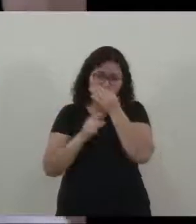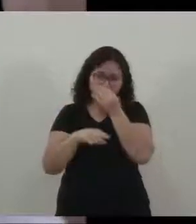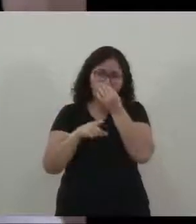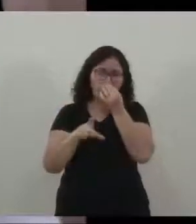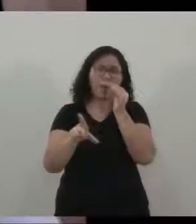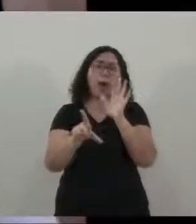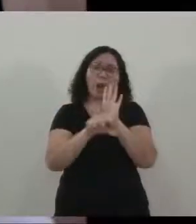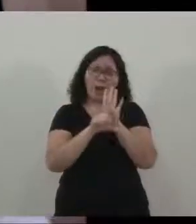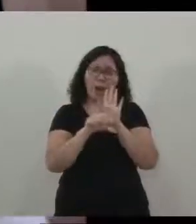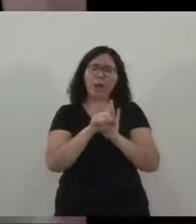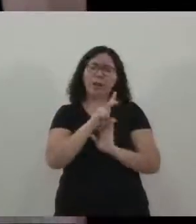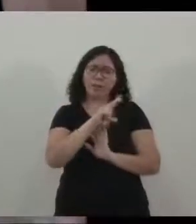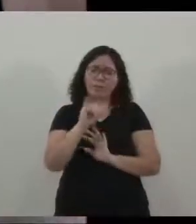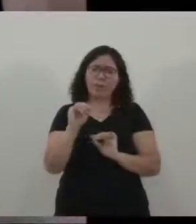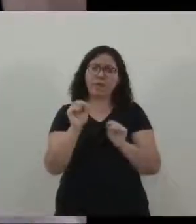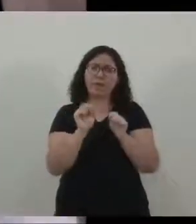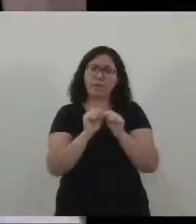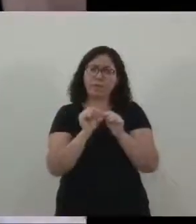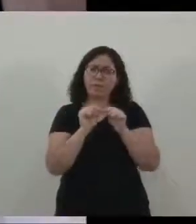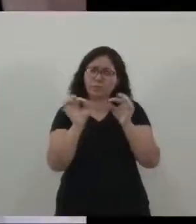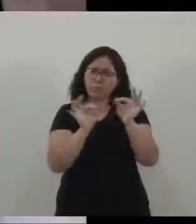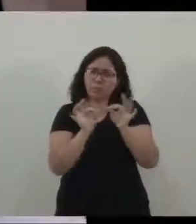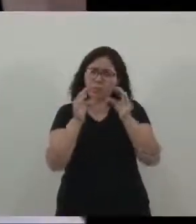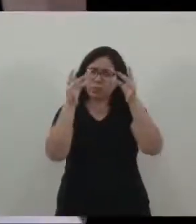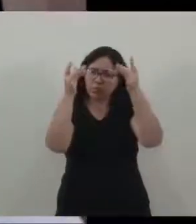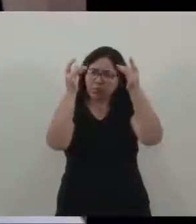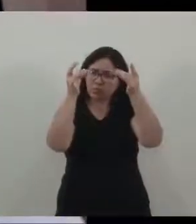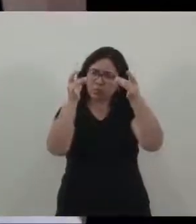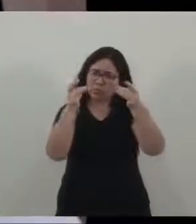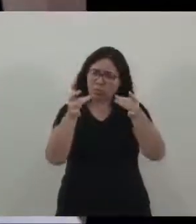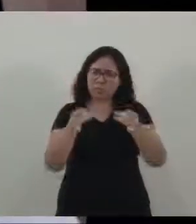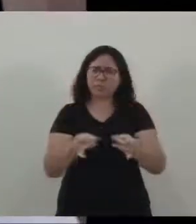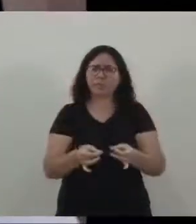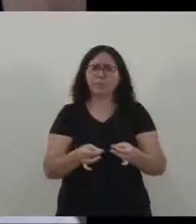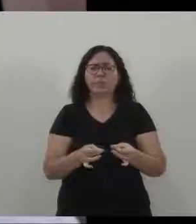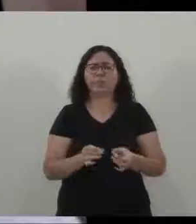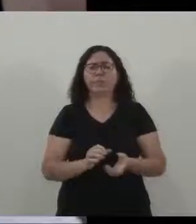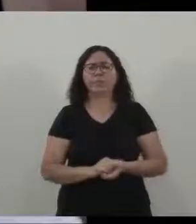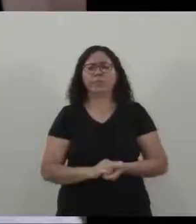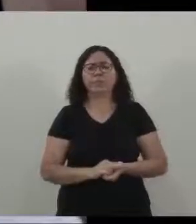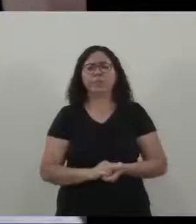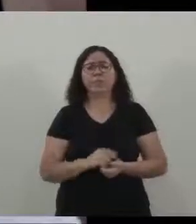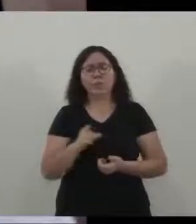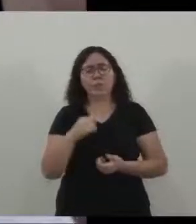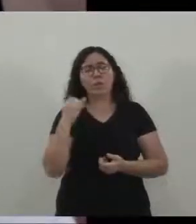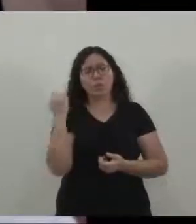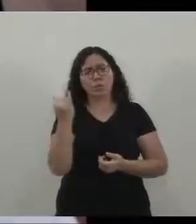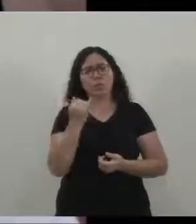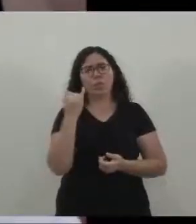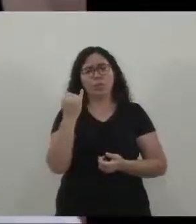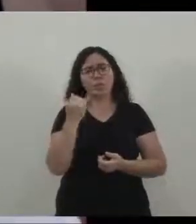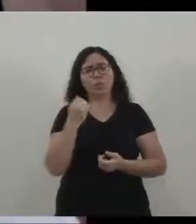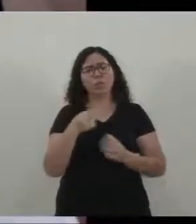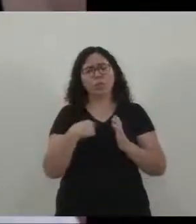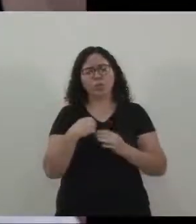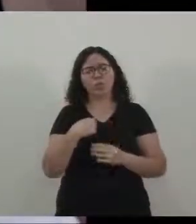lei que vai regulamentar o detalhamento de todas essas questões. Por isso que ele é bem importante, e eu